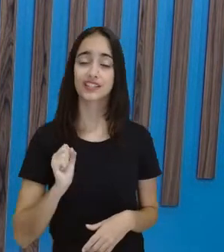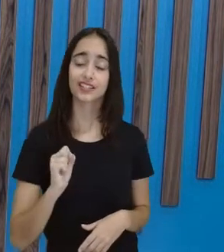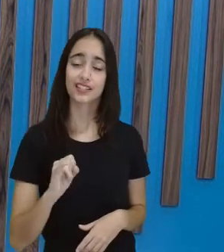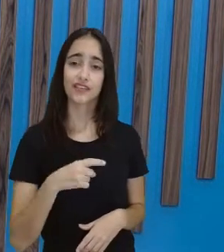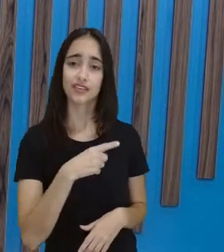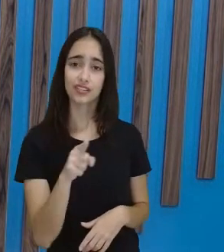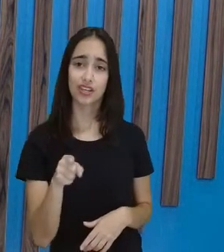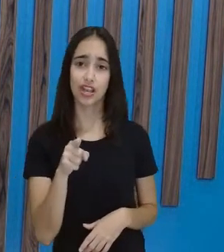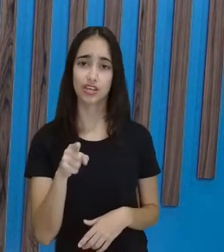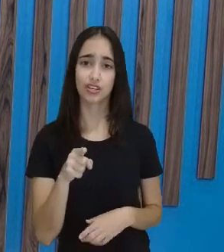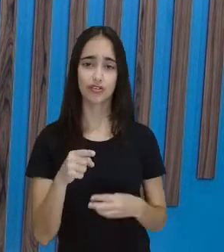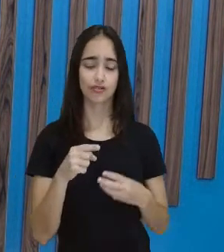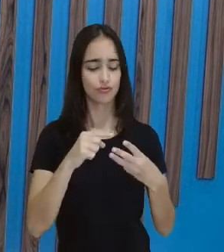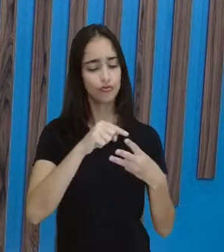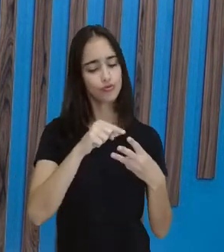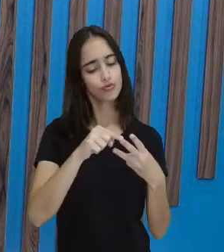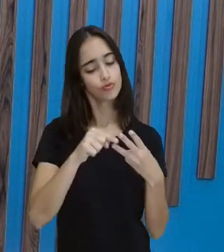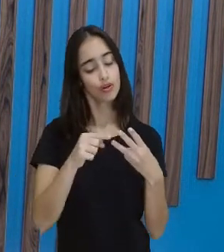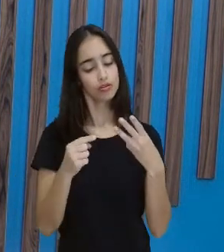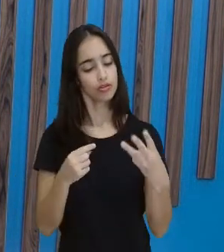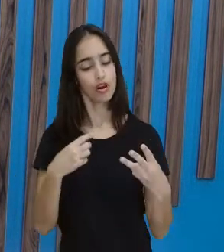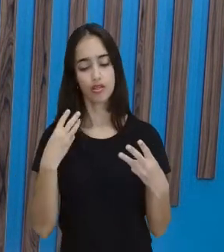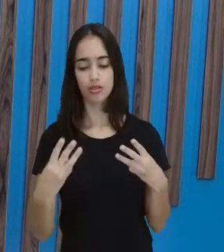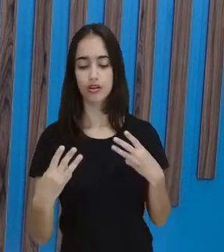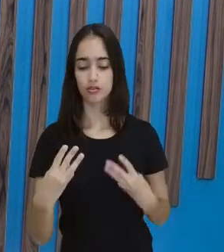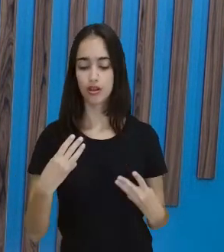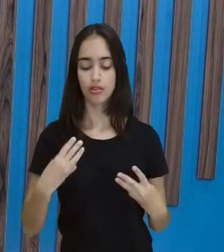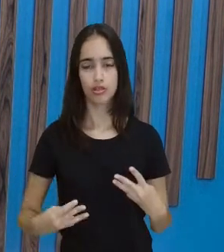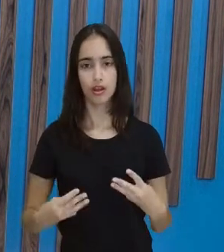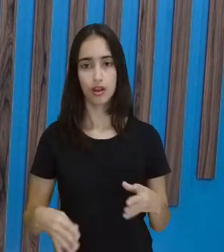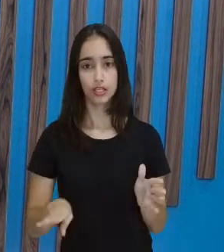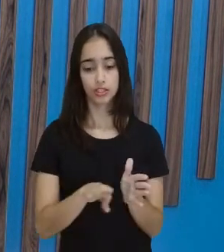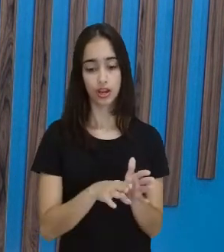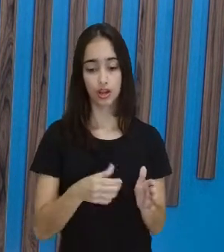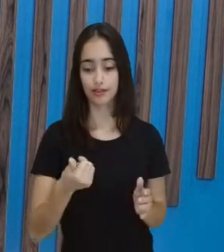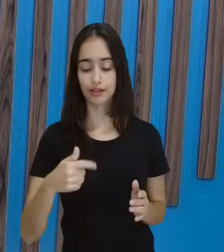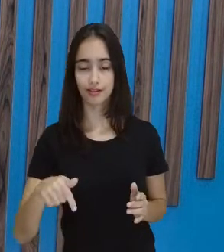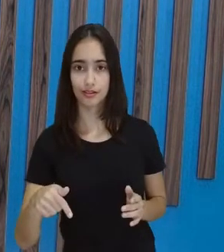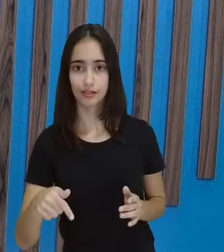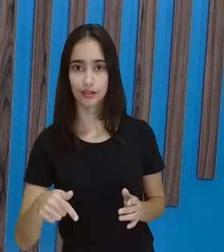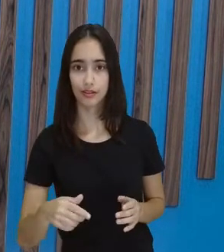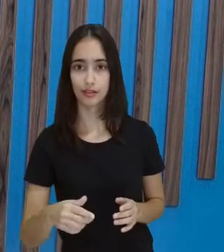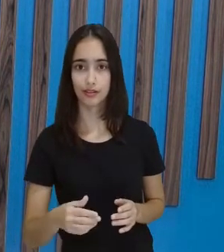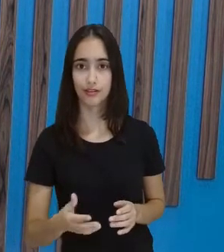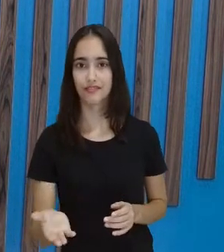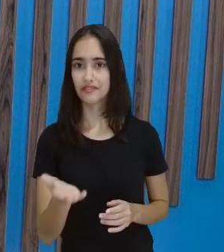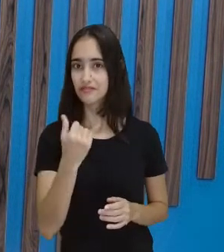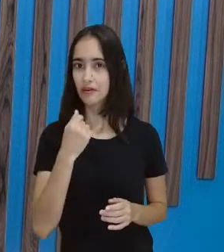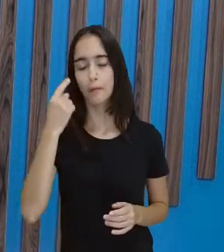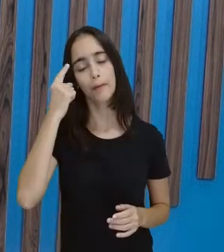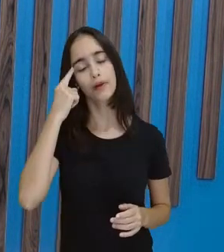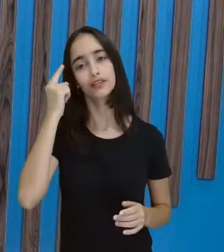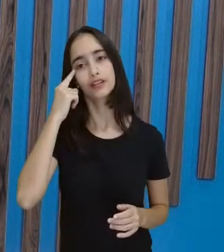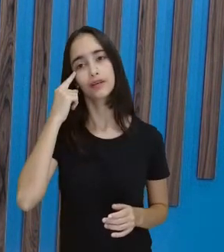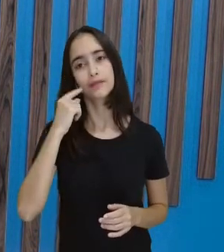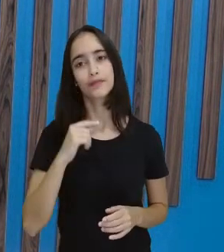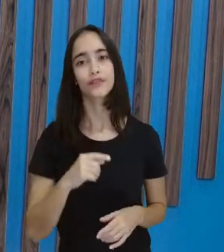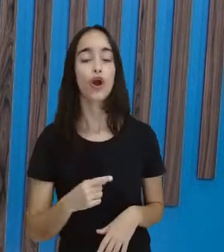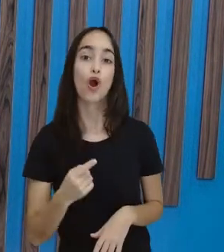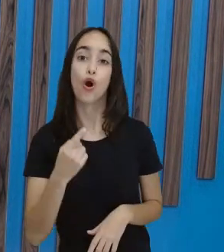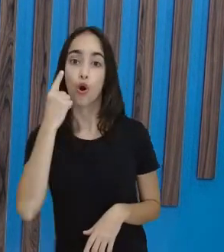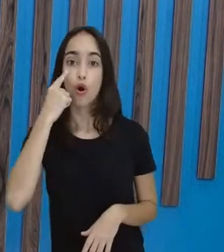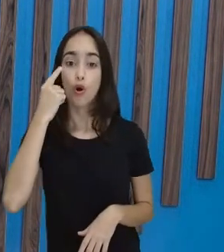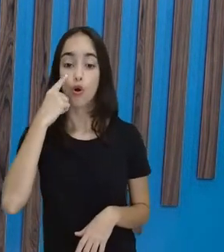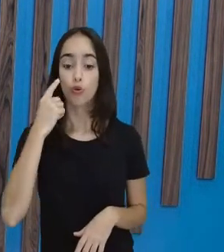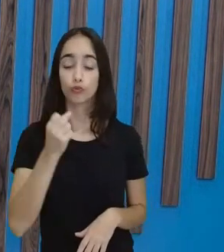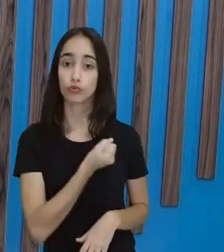até chegar no 17. Quantas vezes? Então, para quem pensou aí no 5, exatamente o 5 vezes